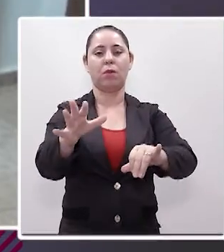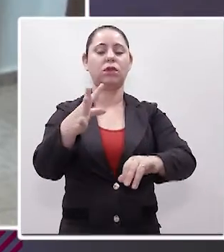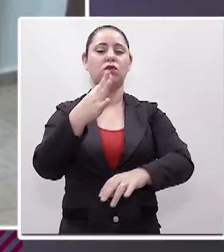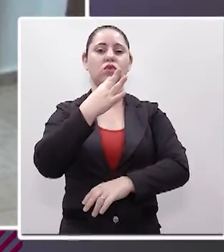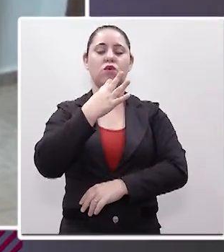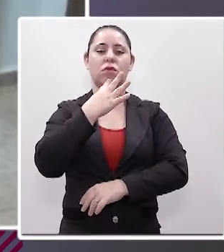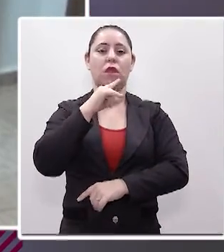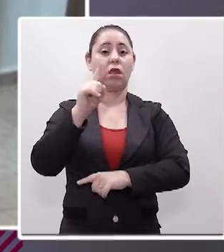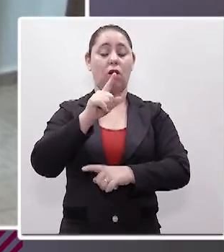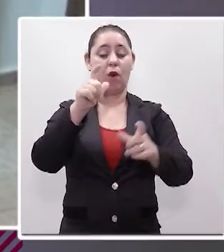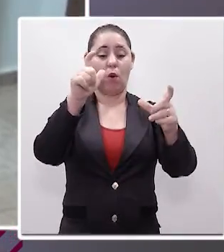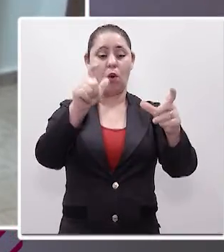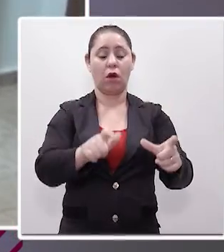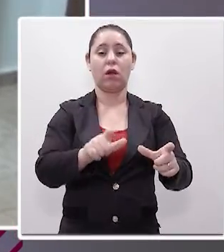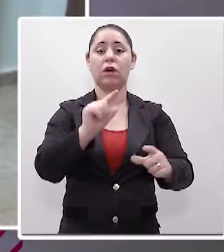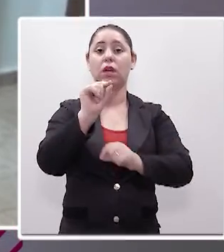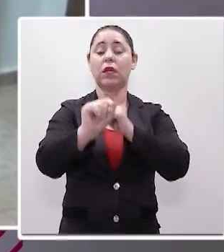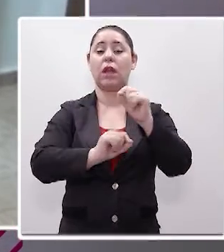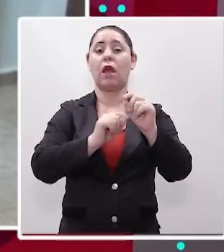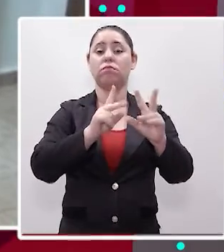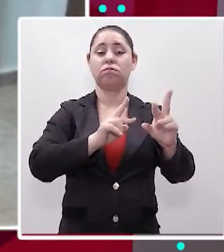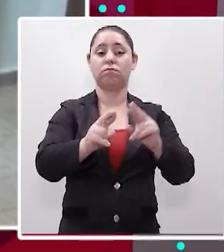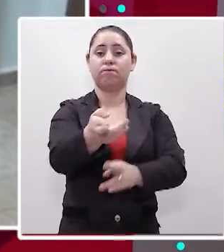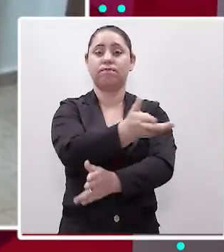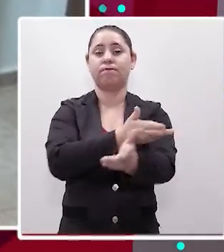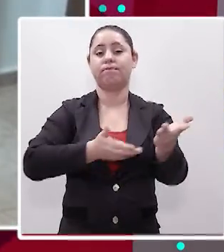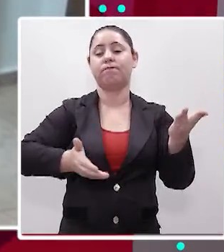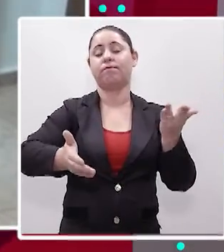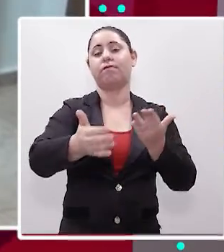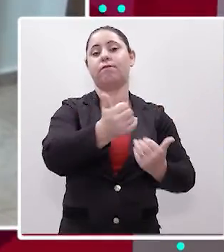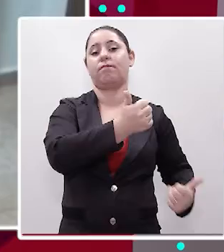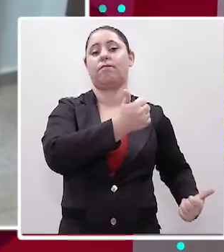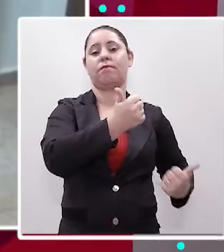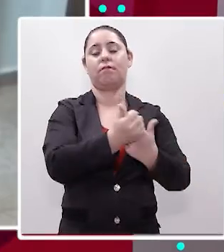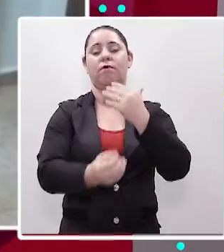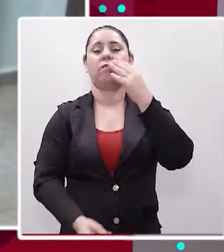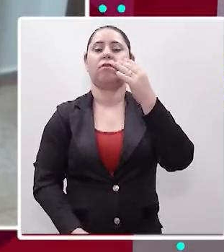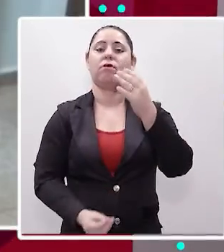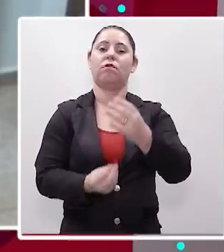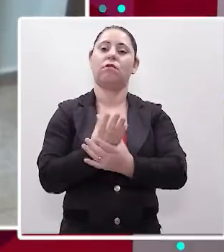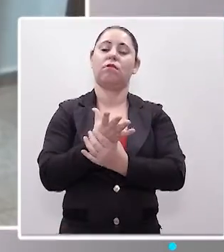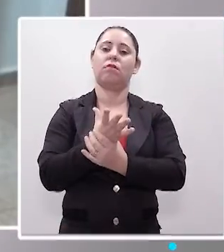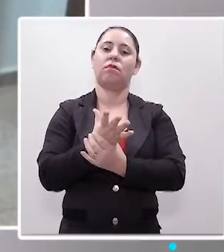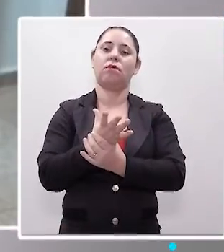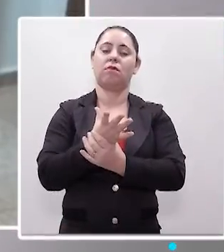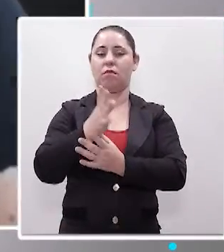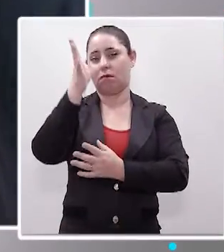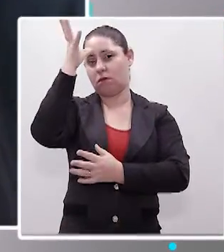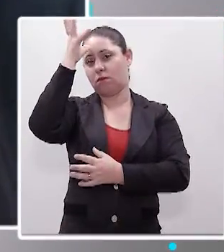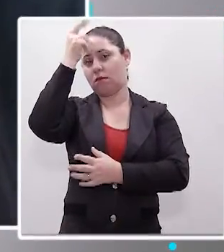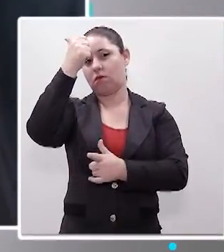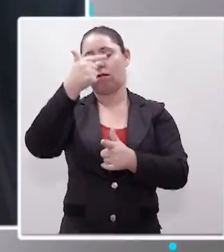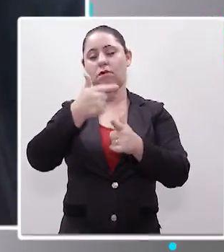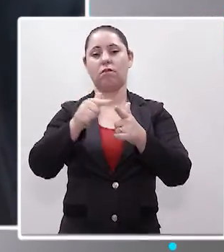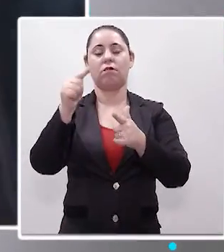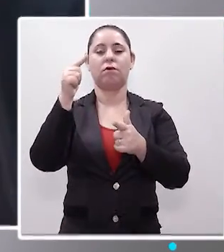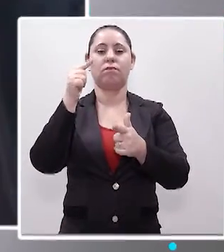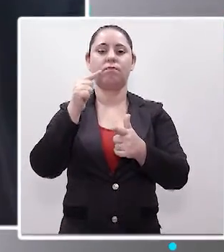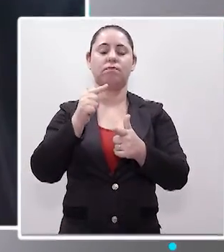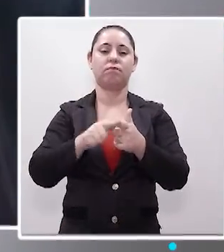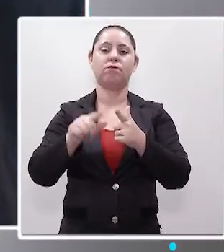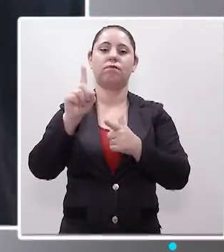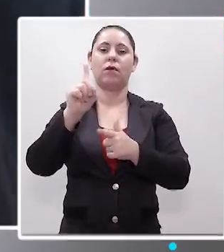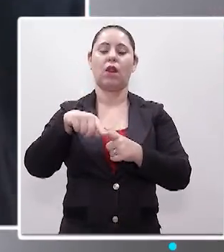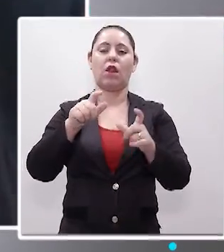de informação e de conhecimento, ele vai ser um espaço de colaboração, de troca, de criação, de resolução